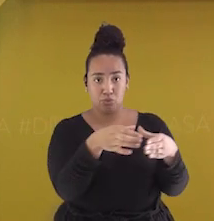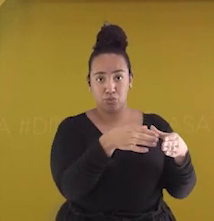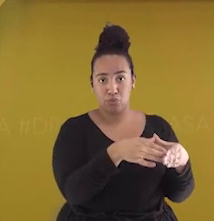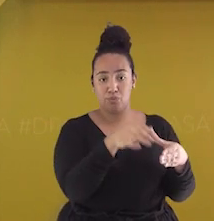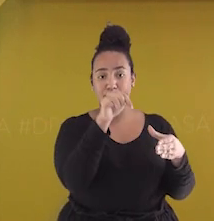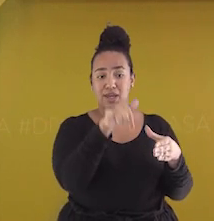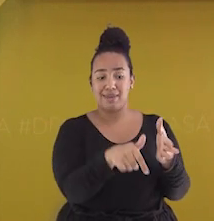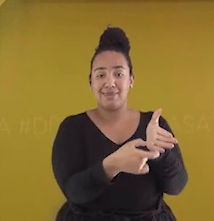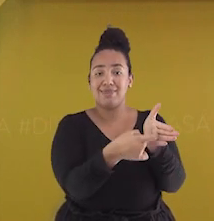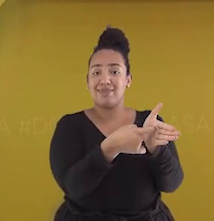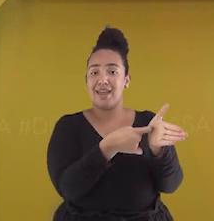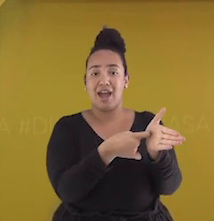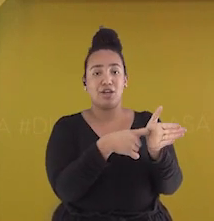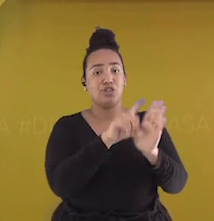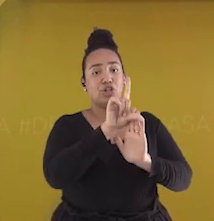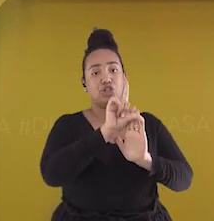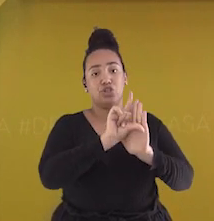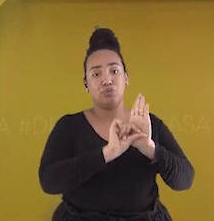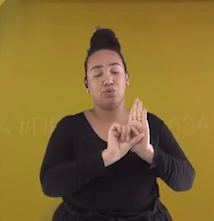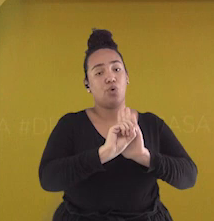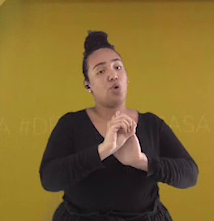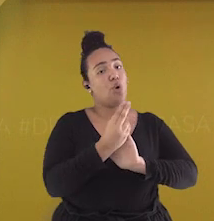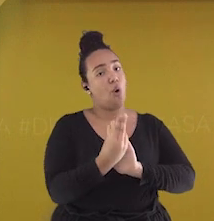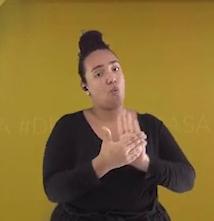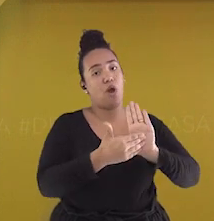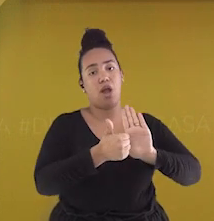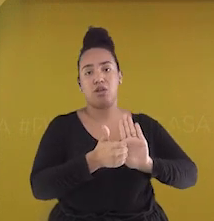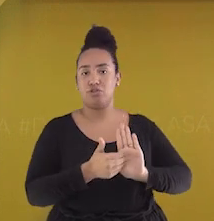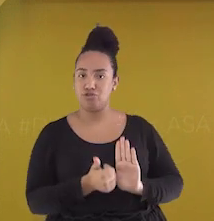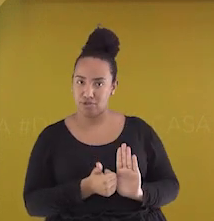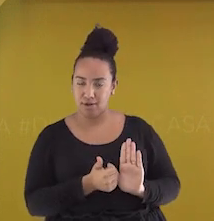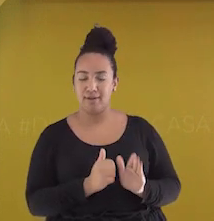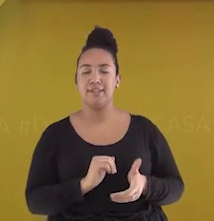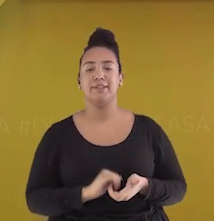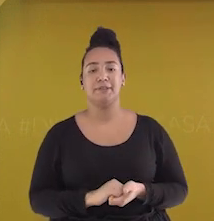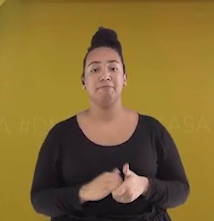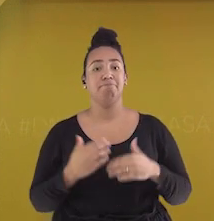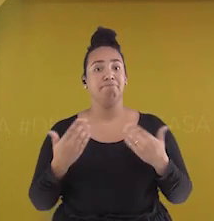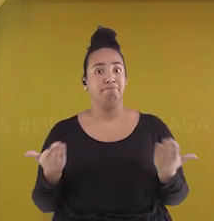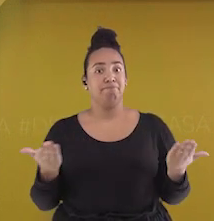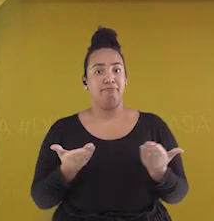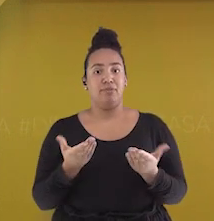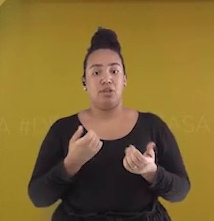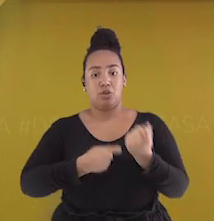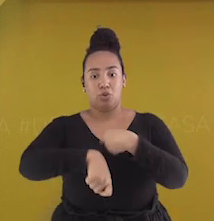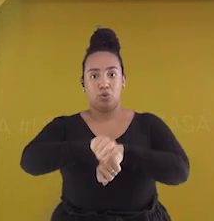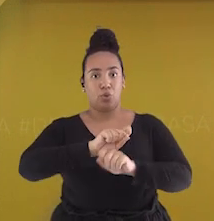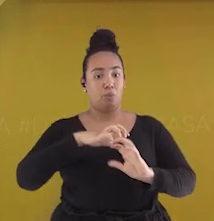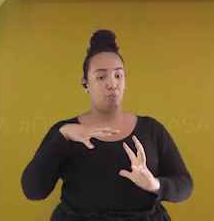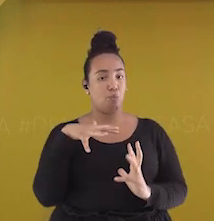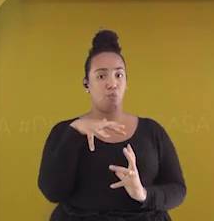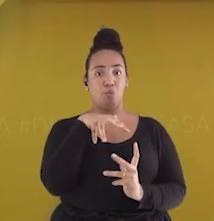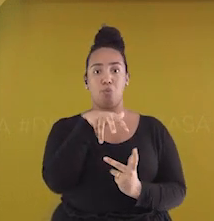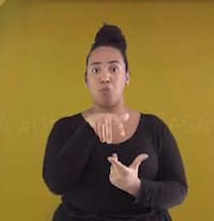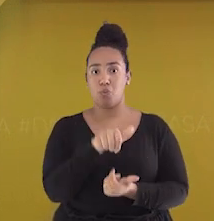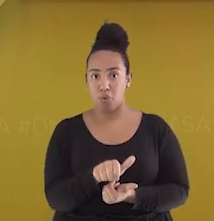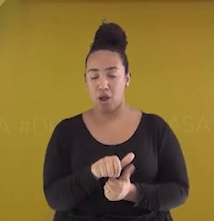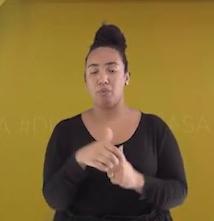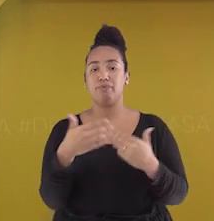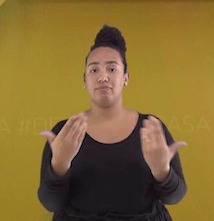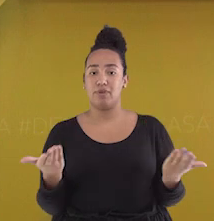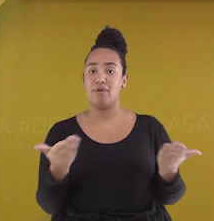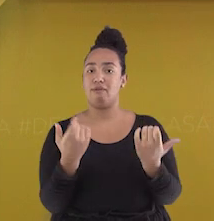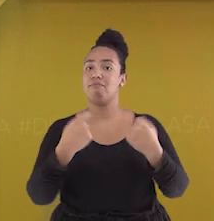ou eliminadas. Ou seja, com a economia mundial globalizada, a tendência comercial é